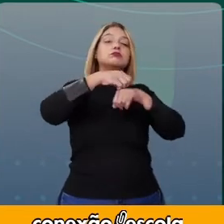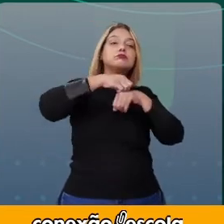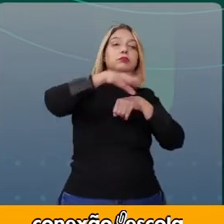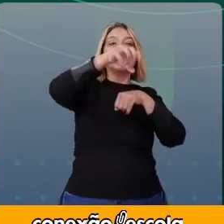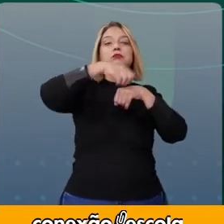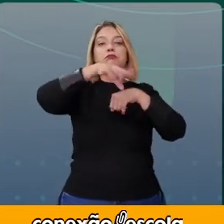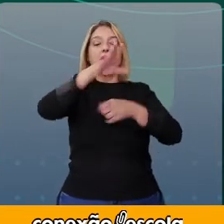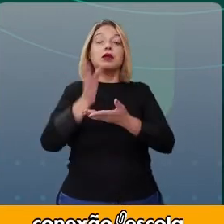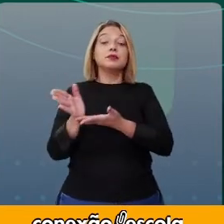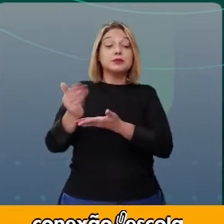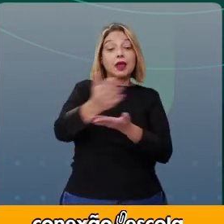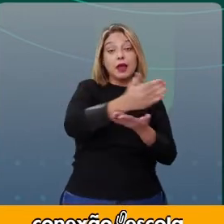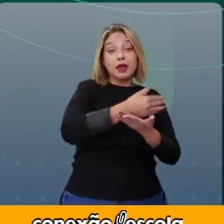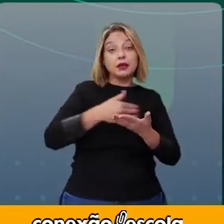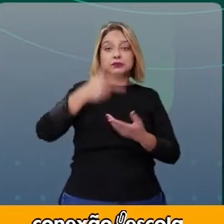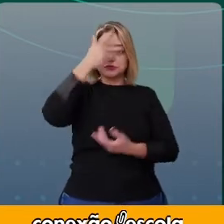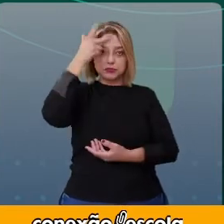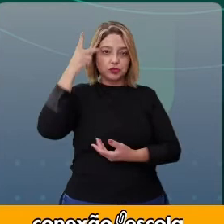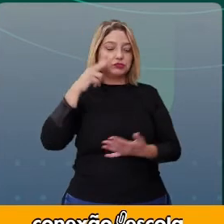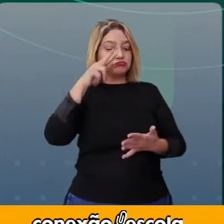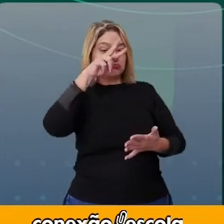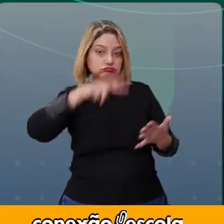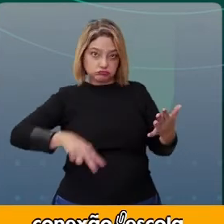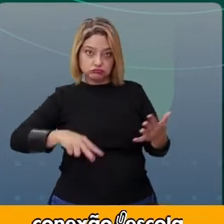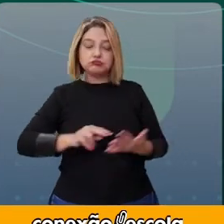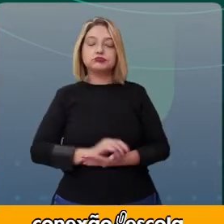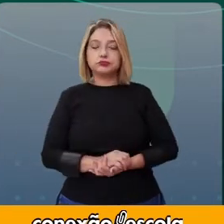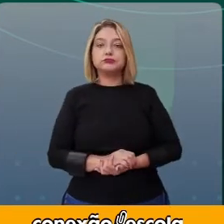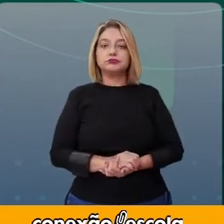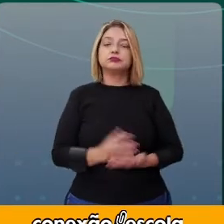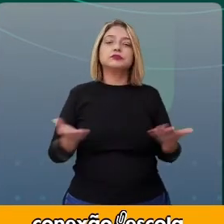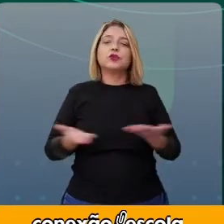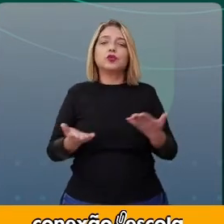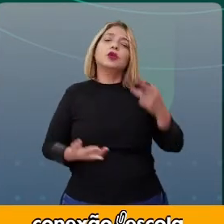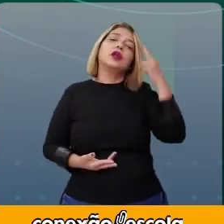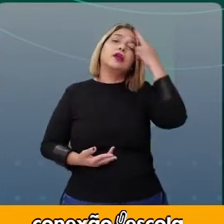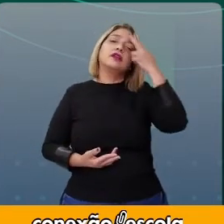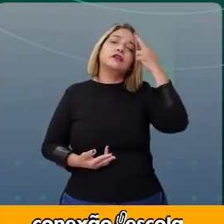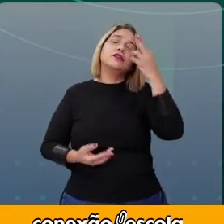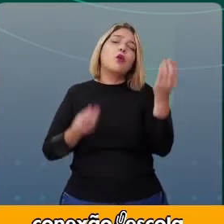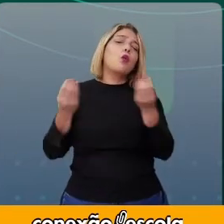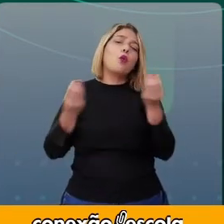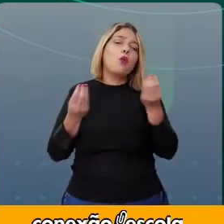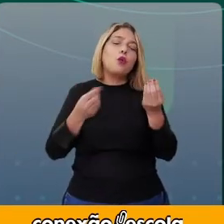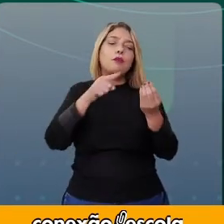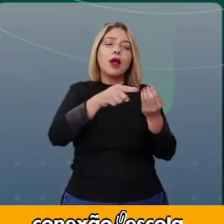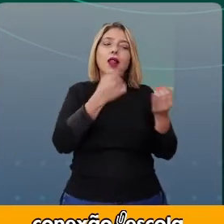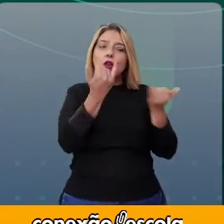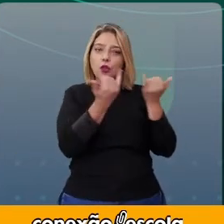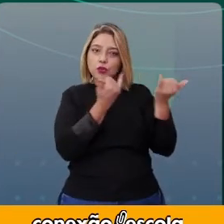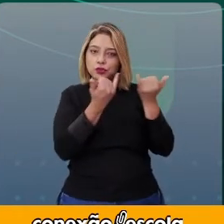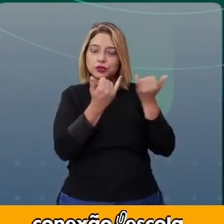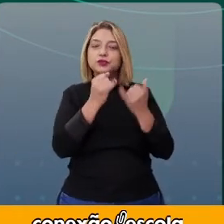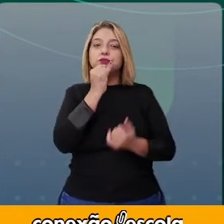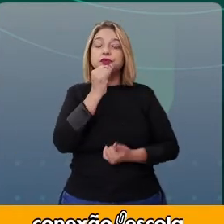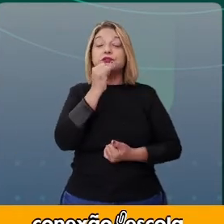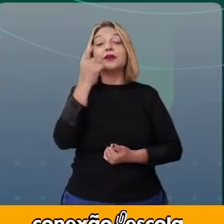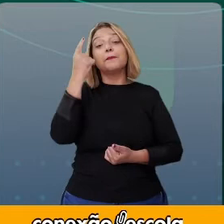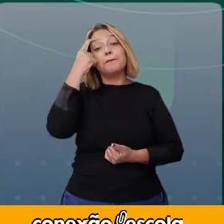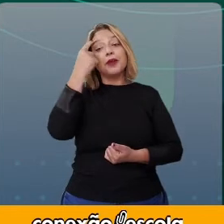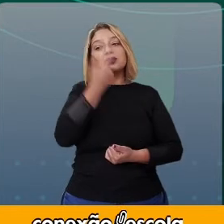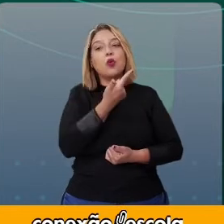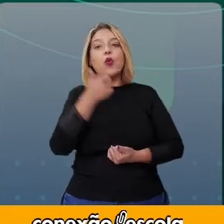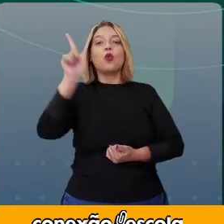dados ao leitor. Vamos refletir aqui, pensando nessa pegada da notícia, em relação a outro gênero